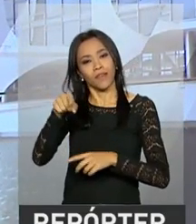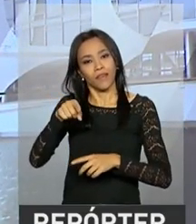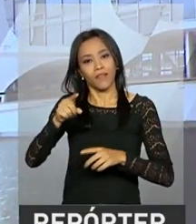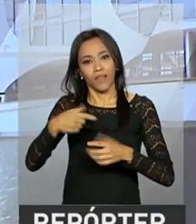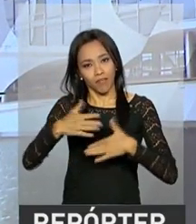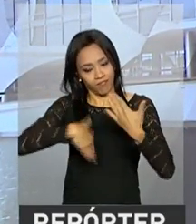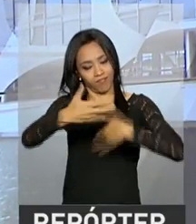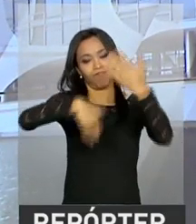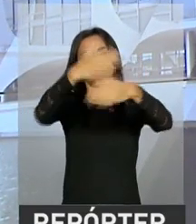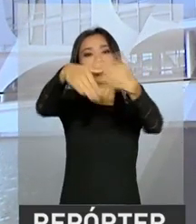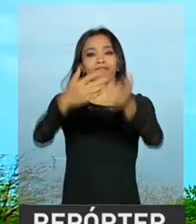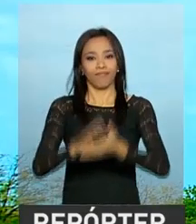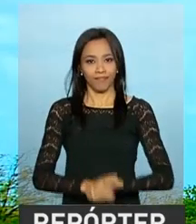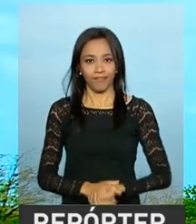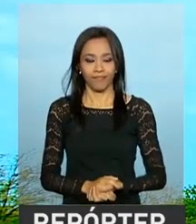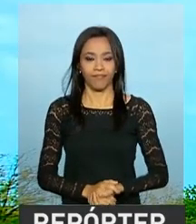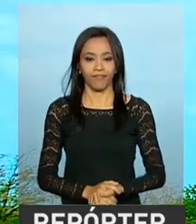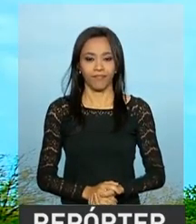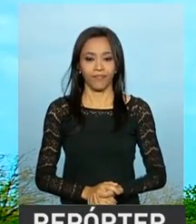gerando Progresso